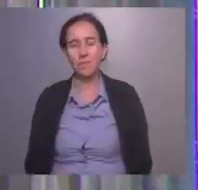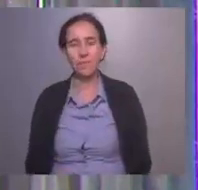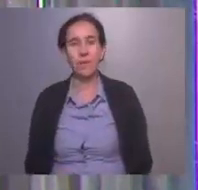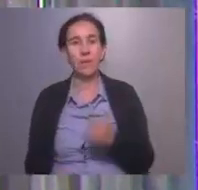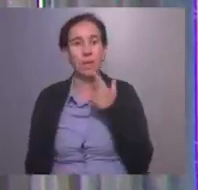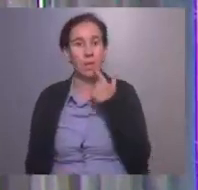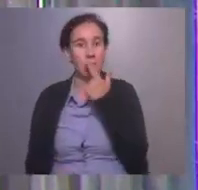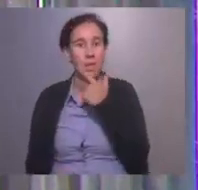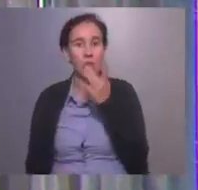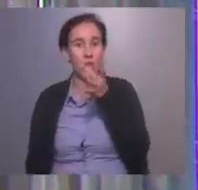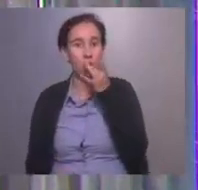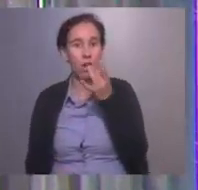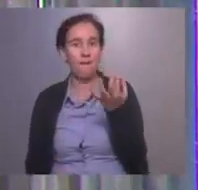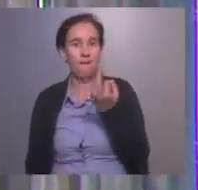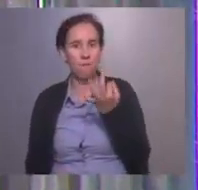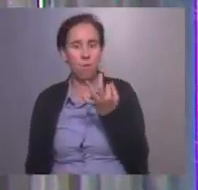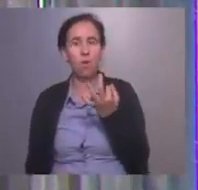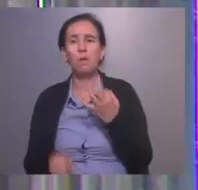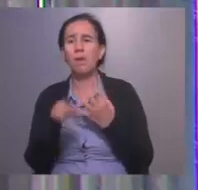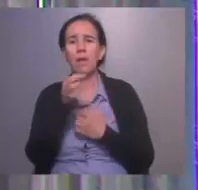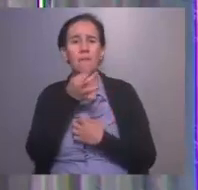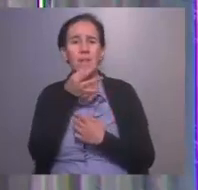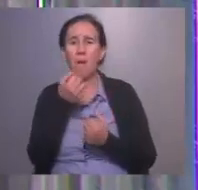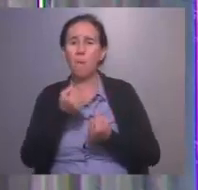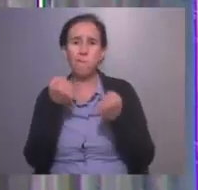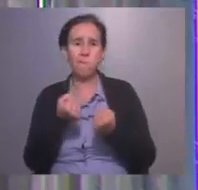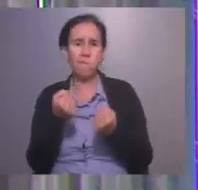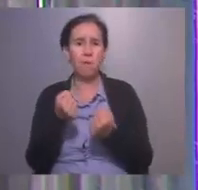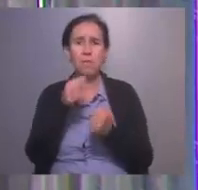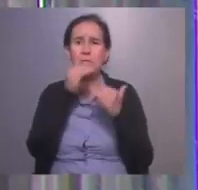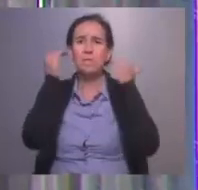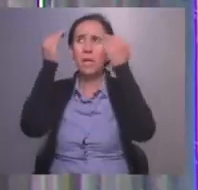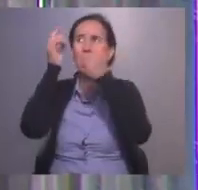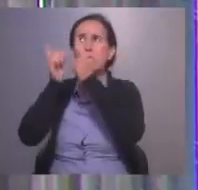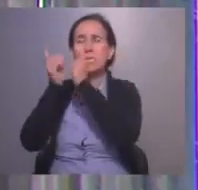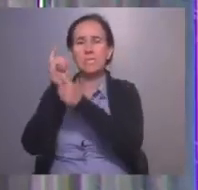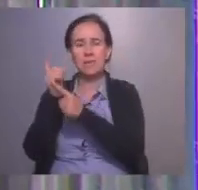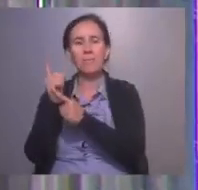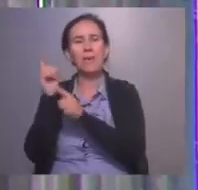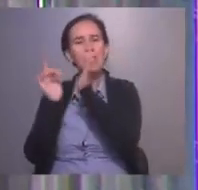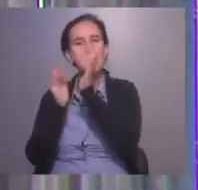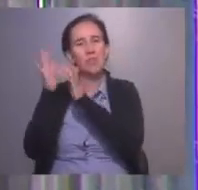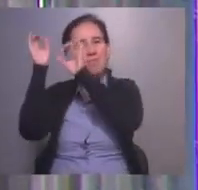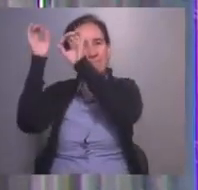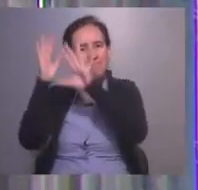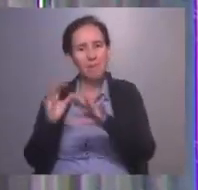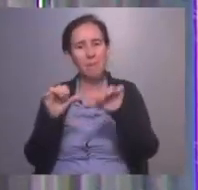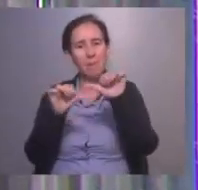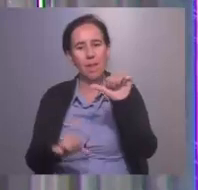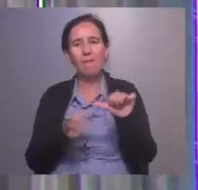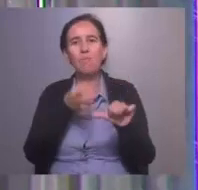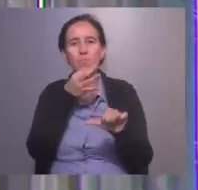a boca e, como era incapaz de falar dos mistérios celestes, recebeu de Cristo a palavra.